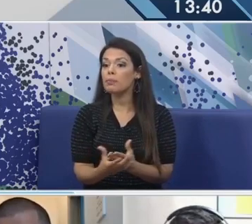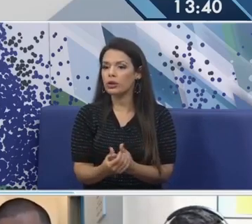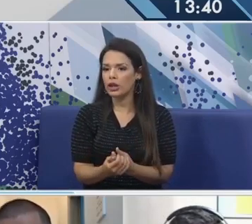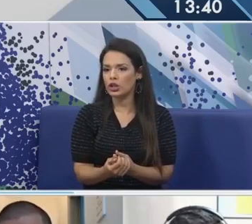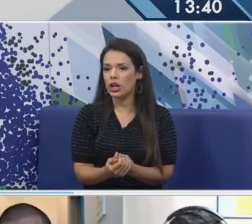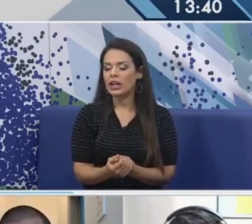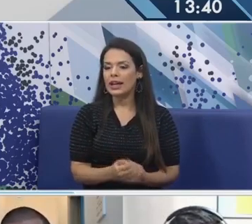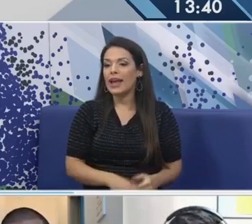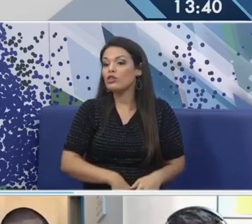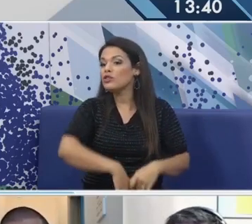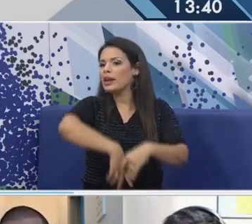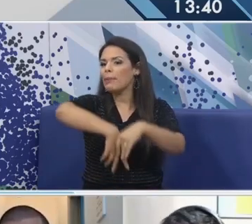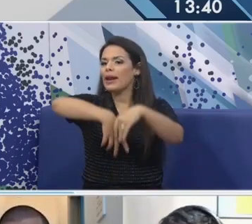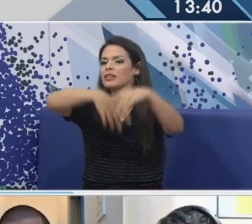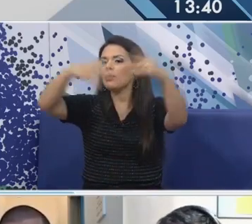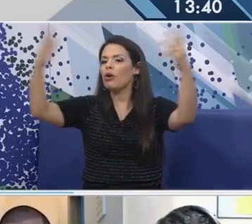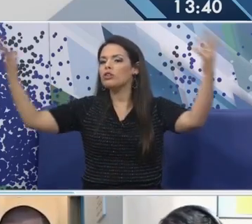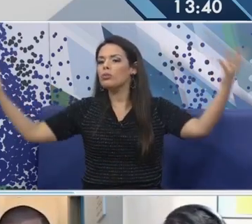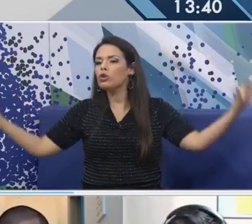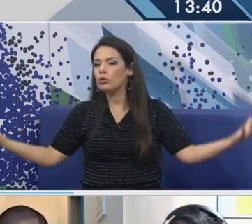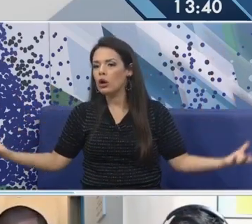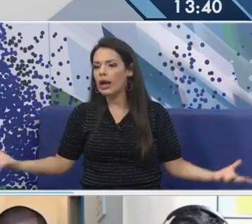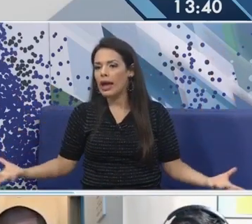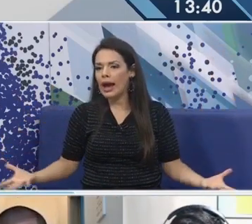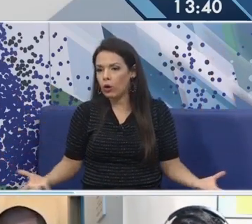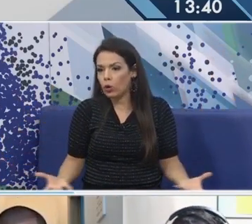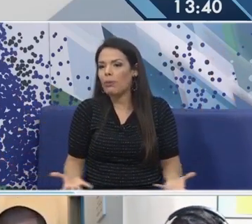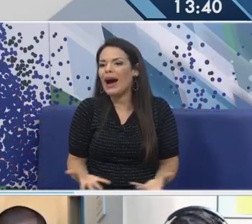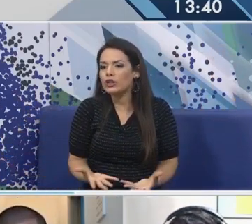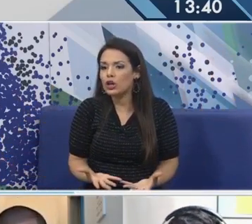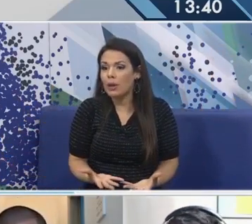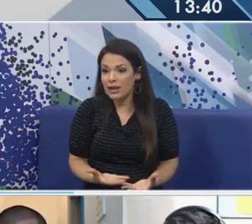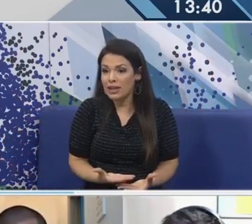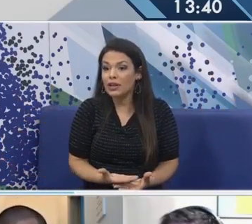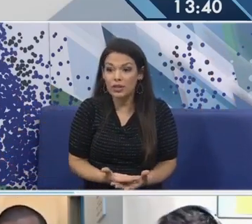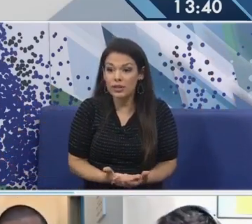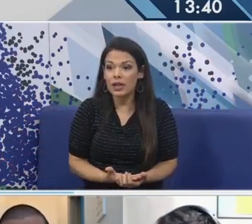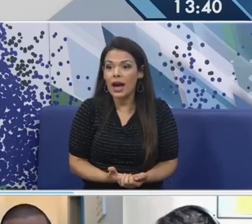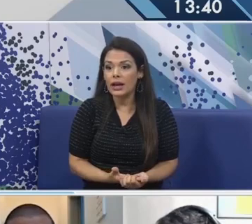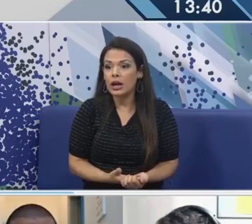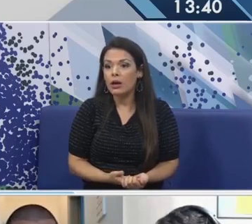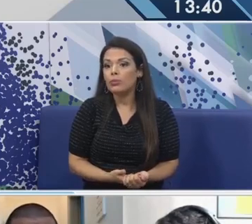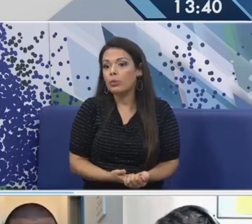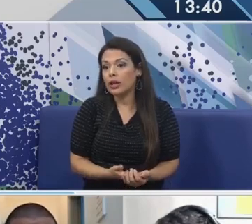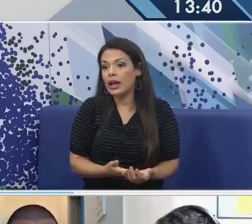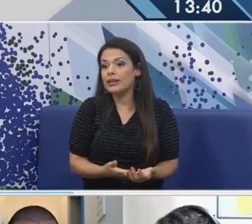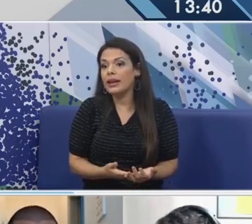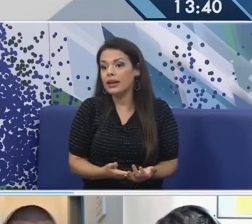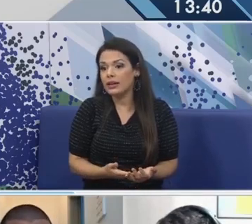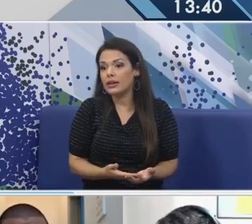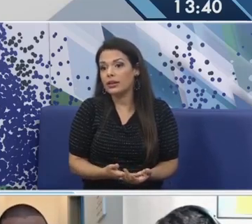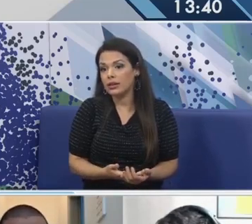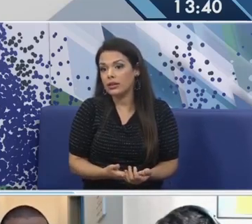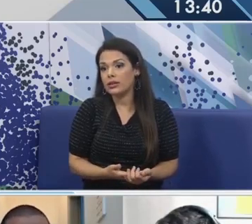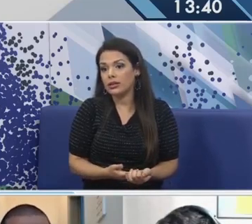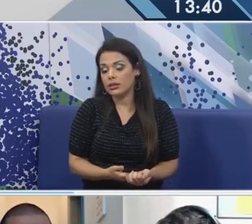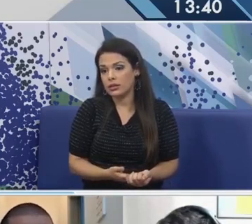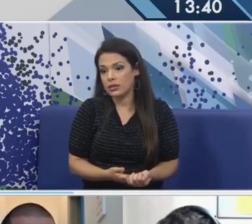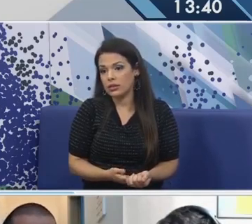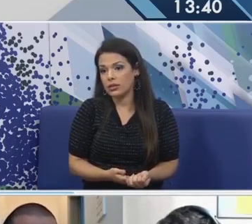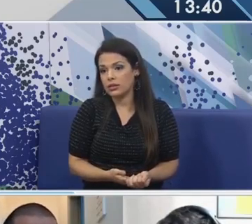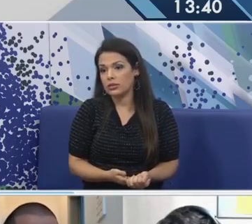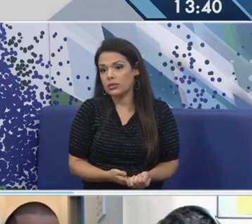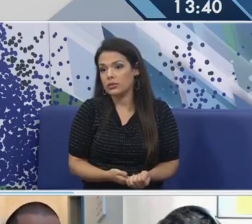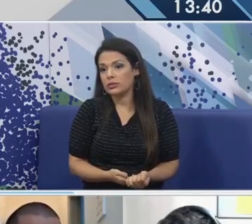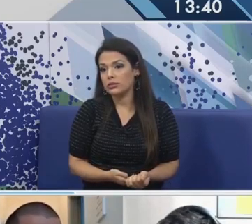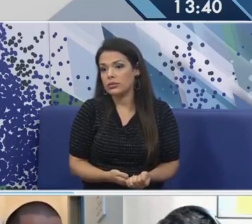de se proteger. E aí, às vezes, parece que é uma coisa muito acrobática, mas é necessária. Mas proteção, porque o